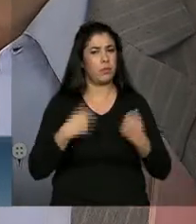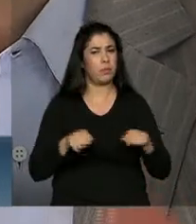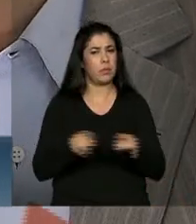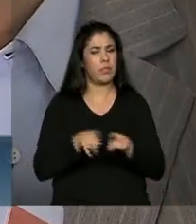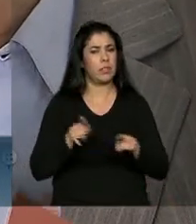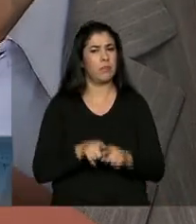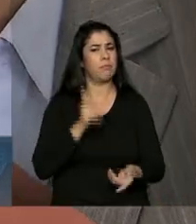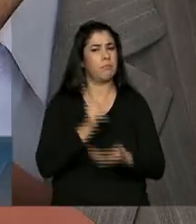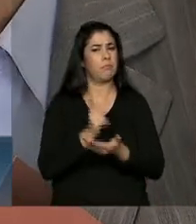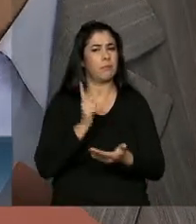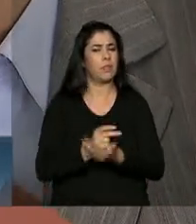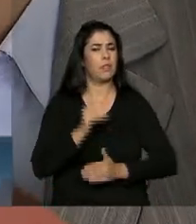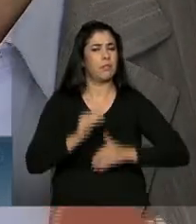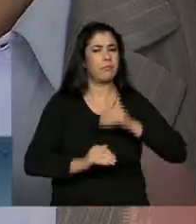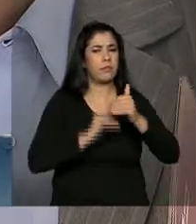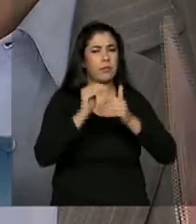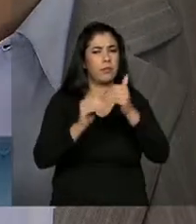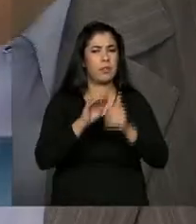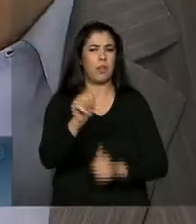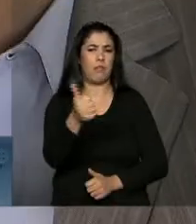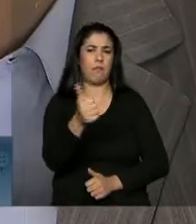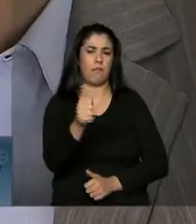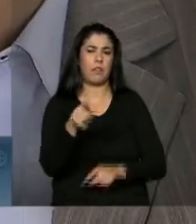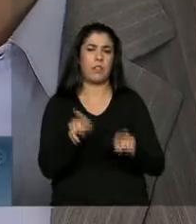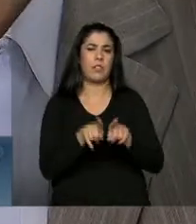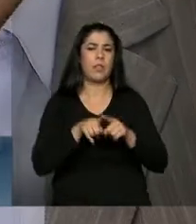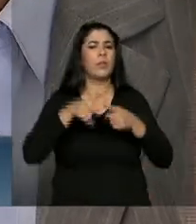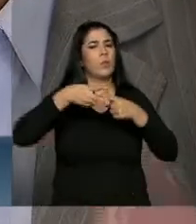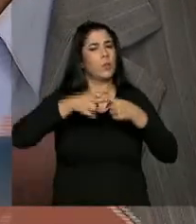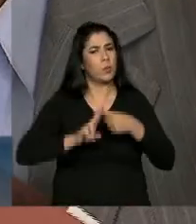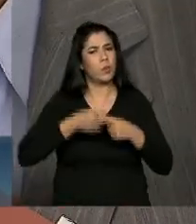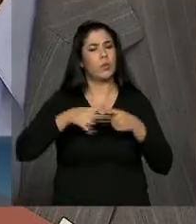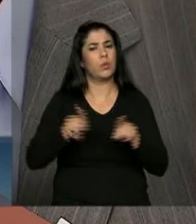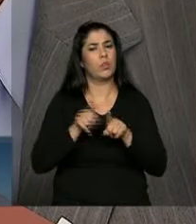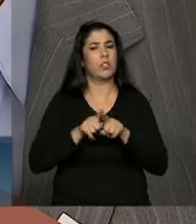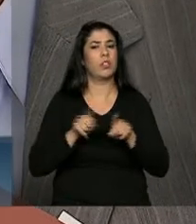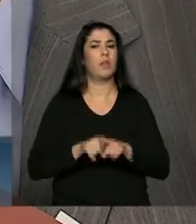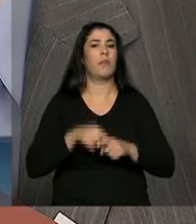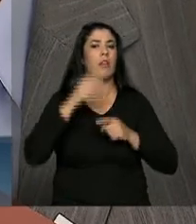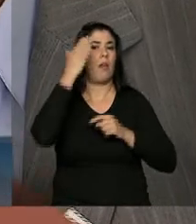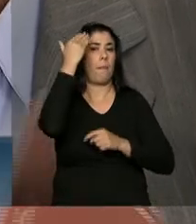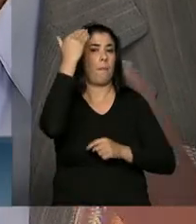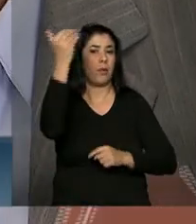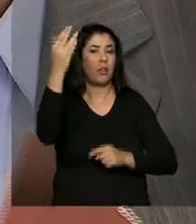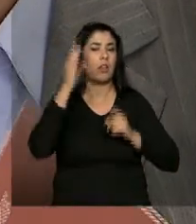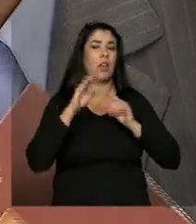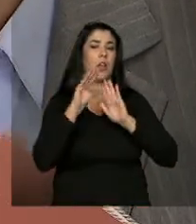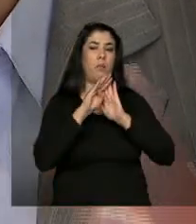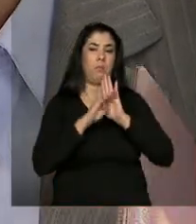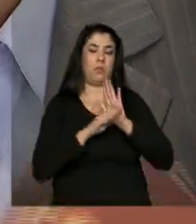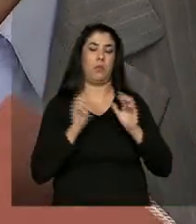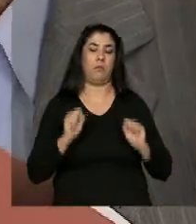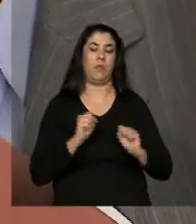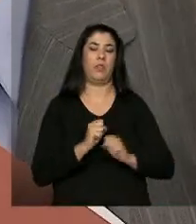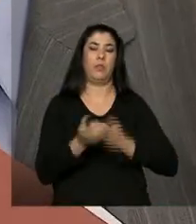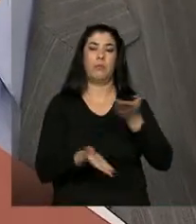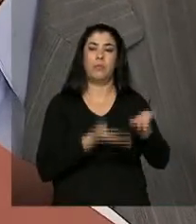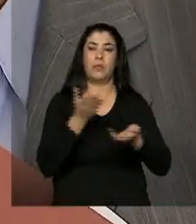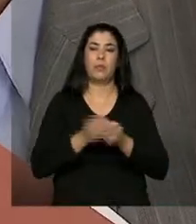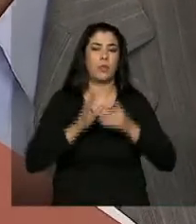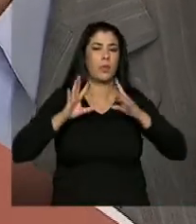precisamos permanentemente avaliar ajustes E modernização dos programas para que o grande